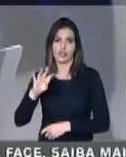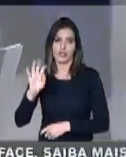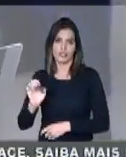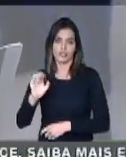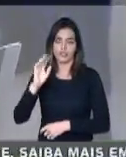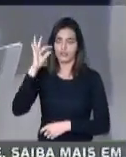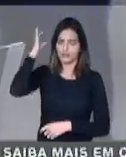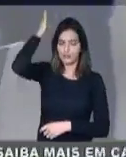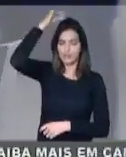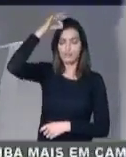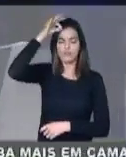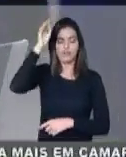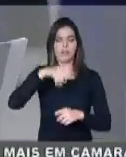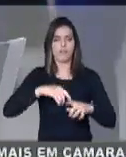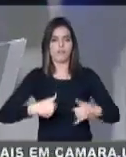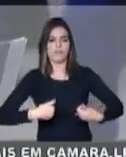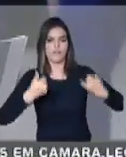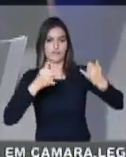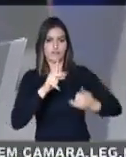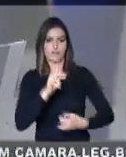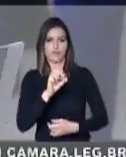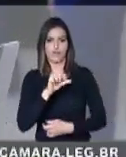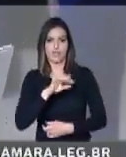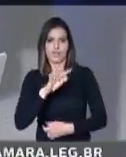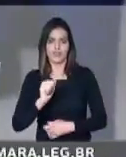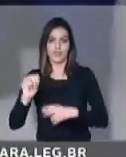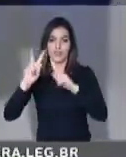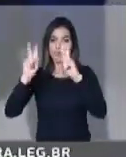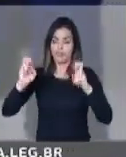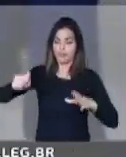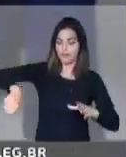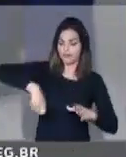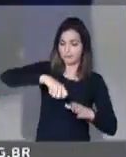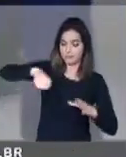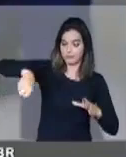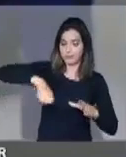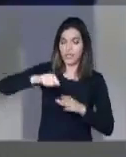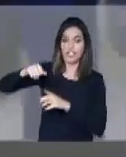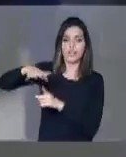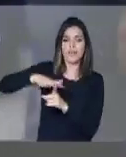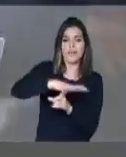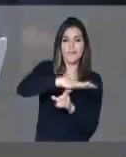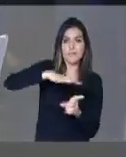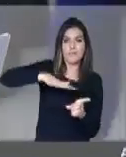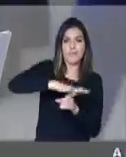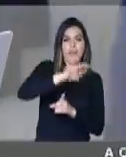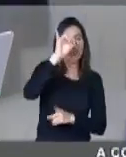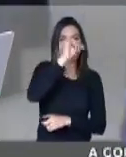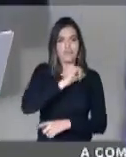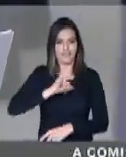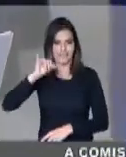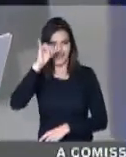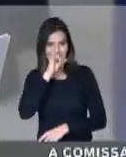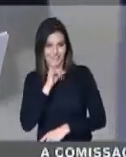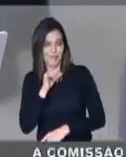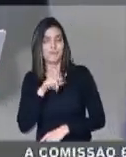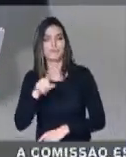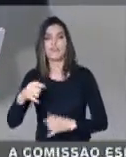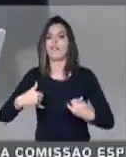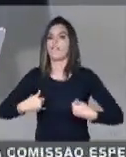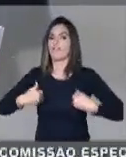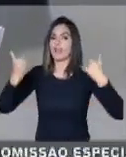de 2019 terá como tema central a culinária da imigração italiana. A festa é